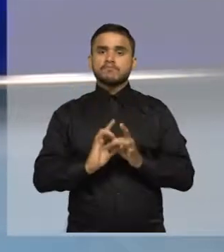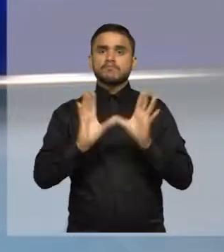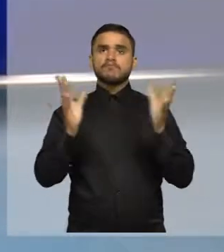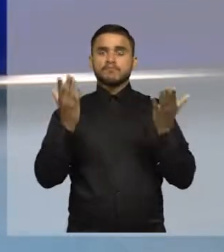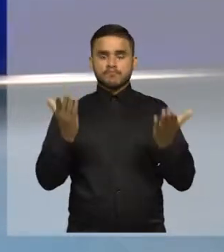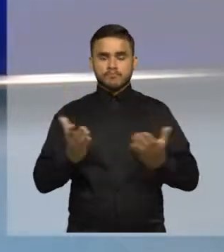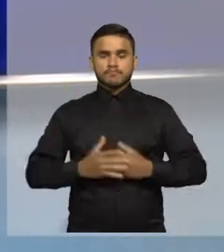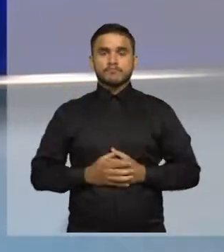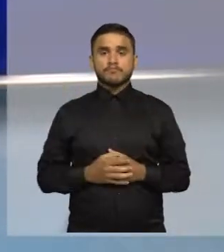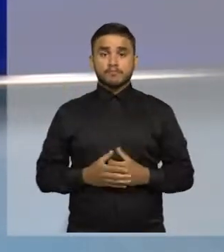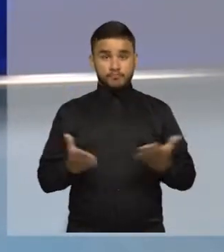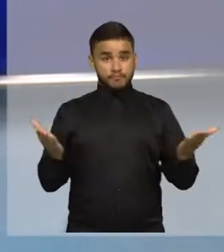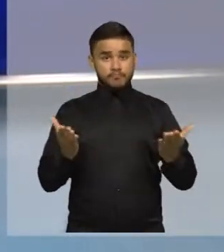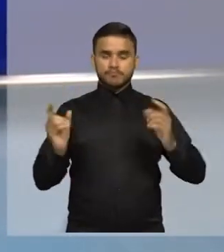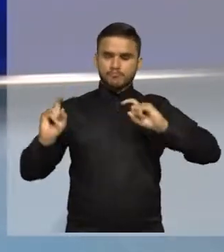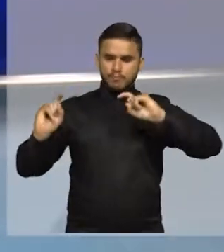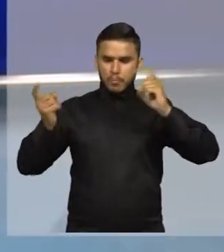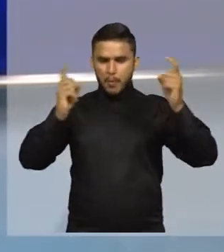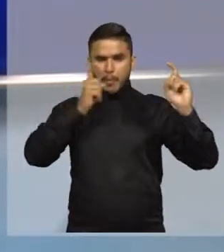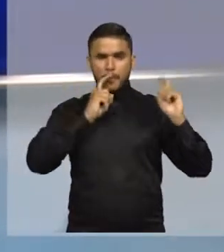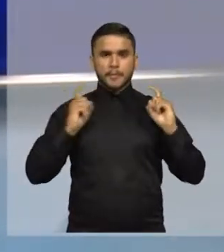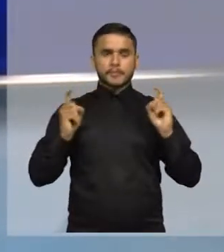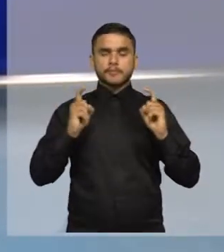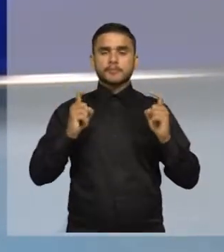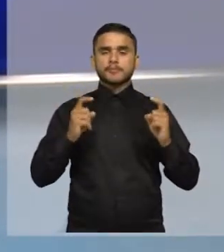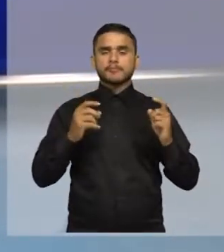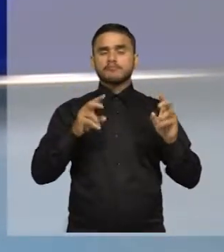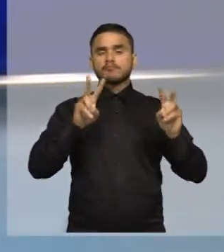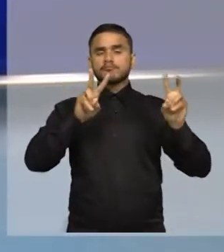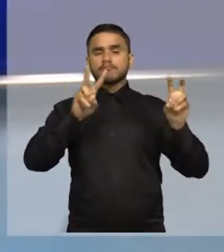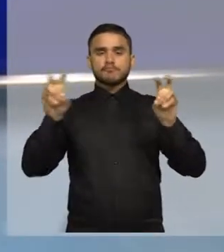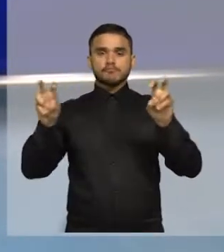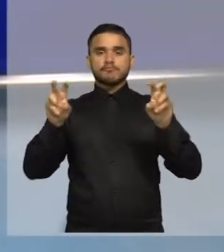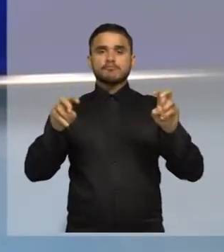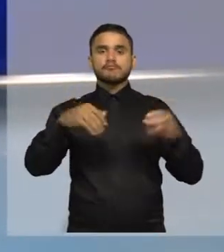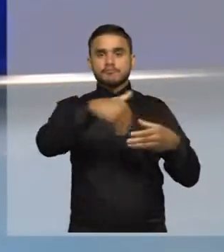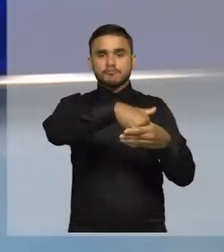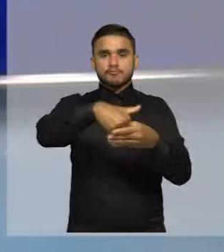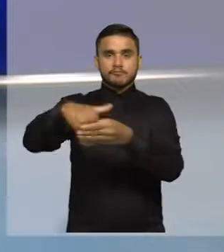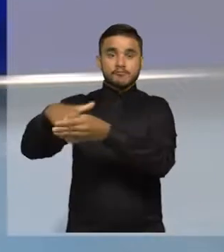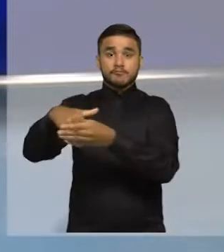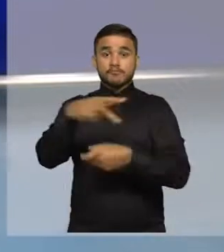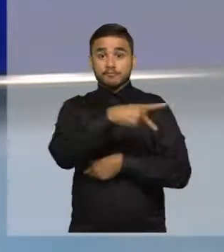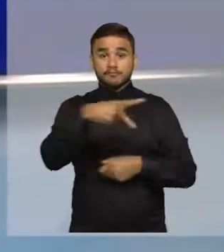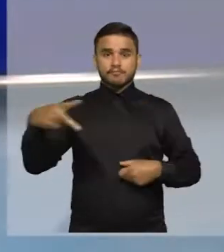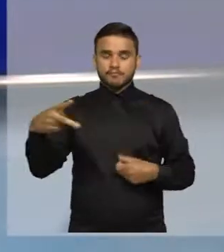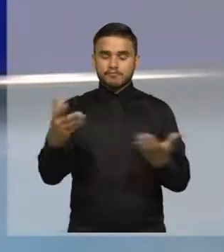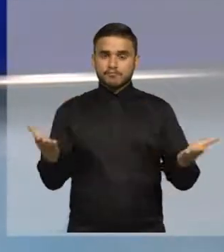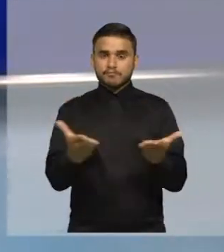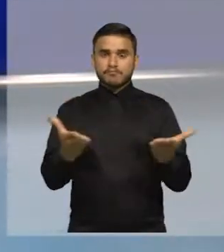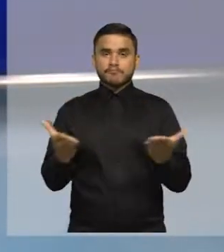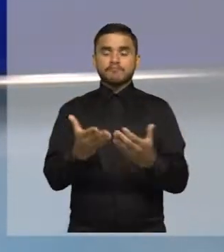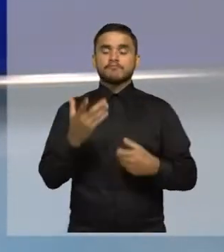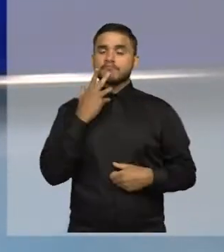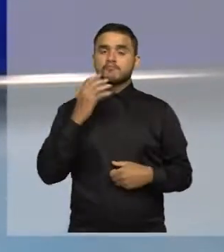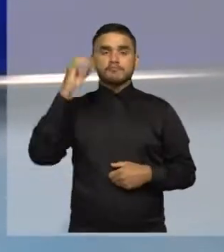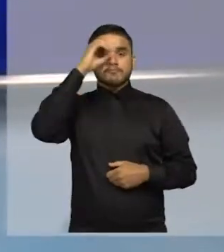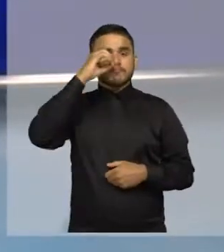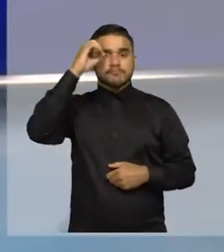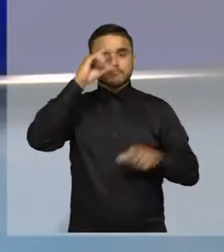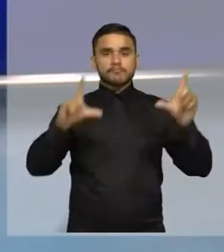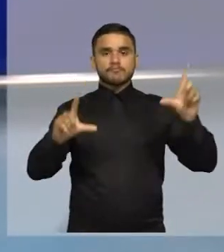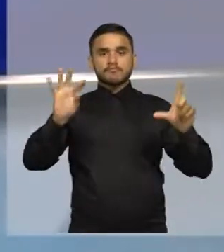democracia. É para discutirmos os vários aspectos do resultado dessas eleições que nós estamos iniciando mais uma edição do